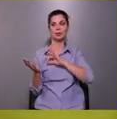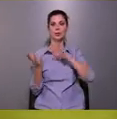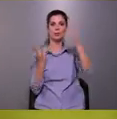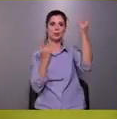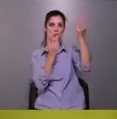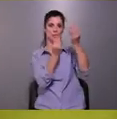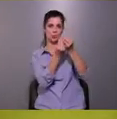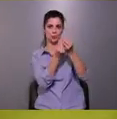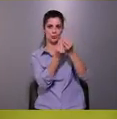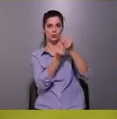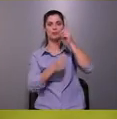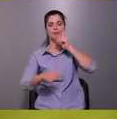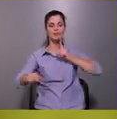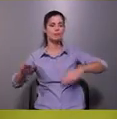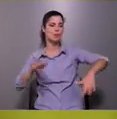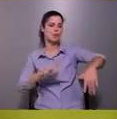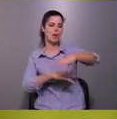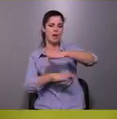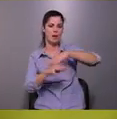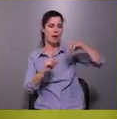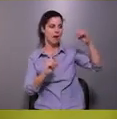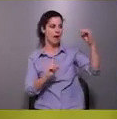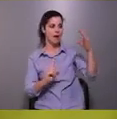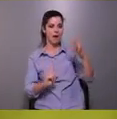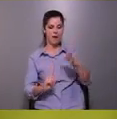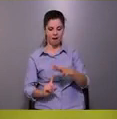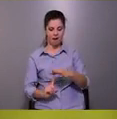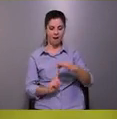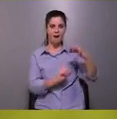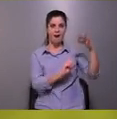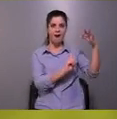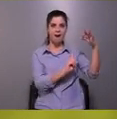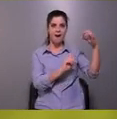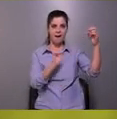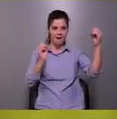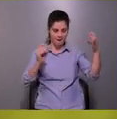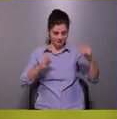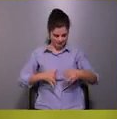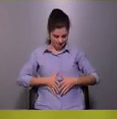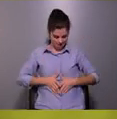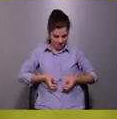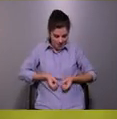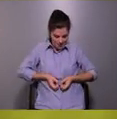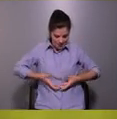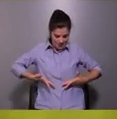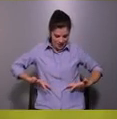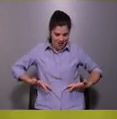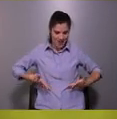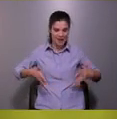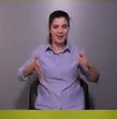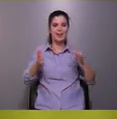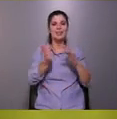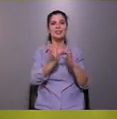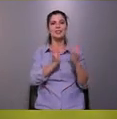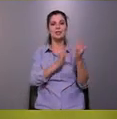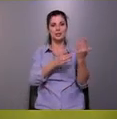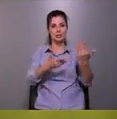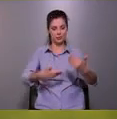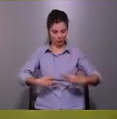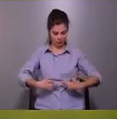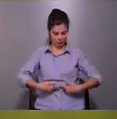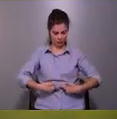dir. Du bist gebenedeit unter den Frauen und gebenedeit ist die Frucht deines